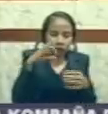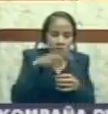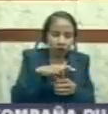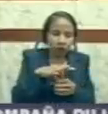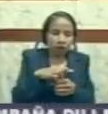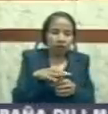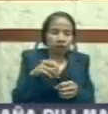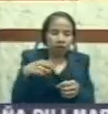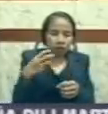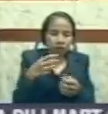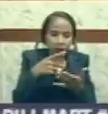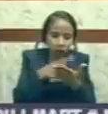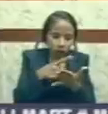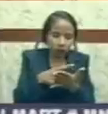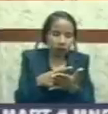se